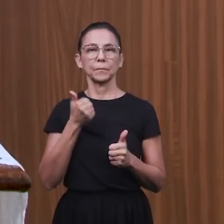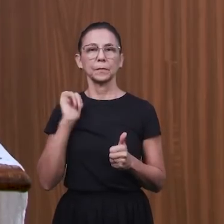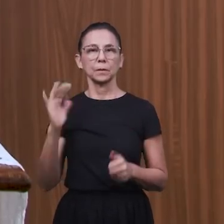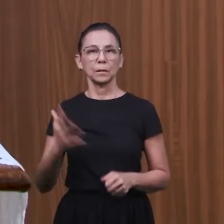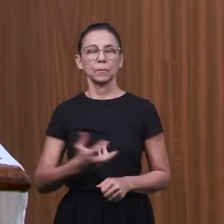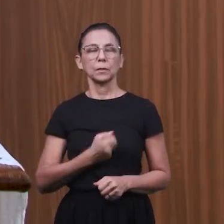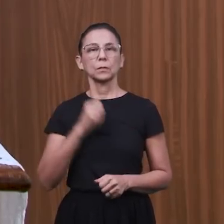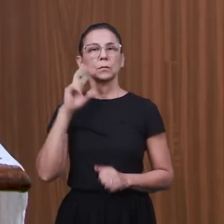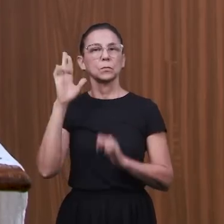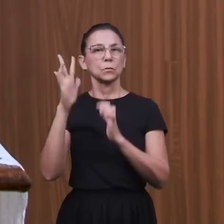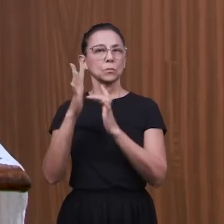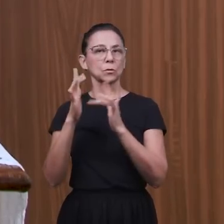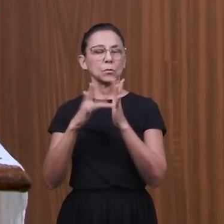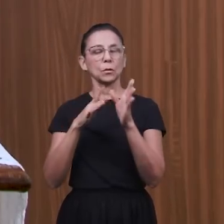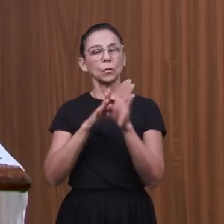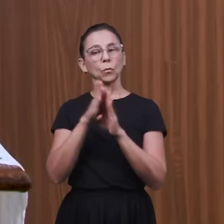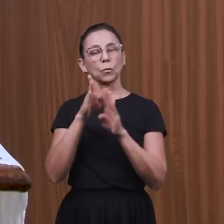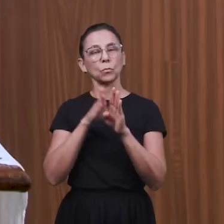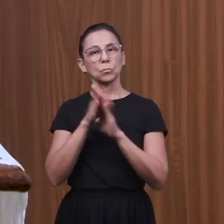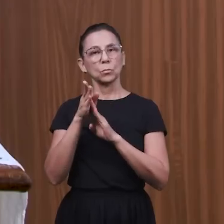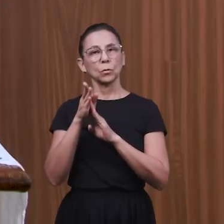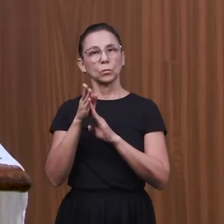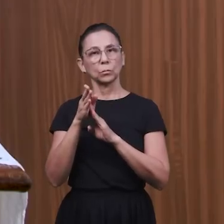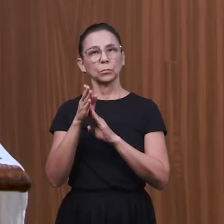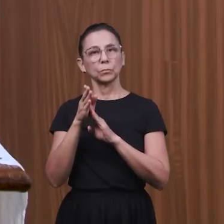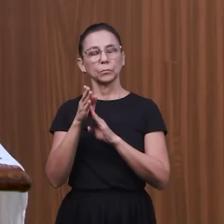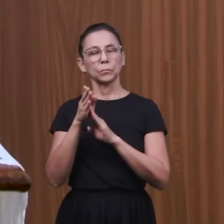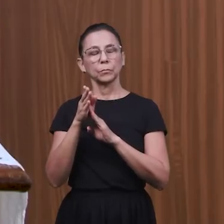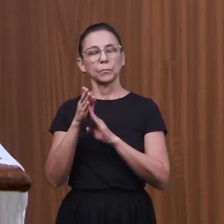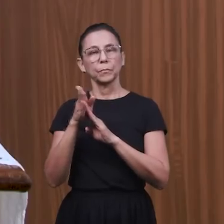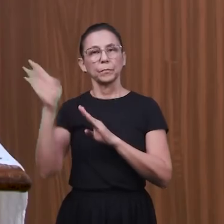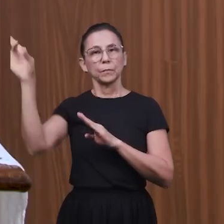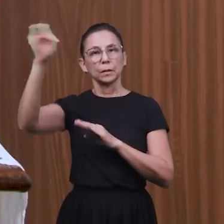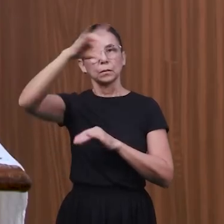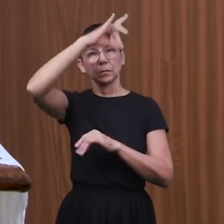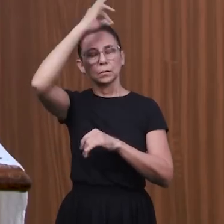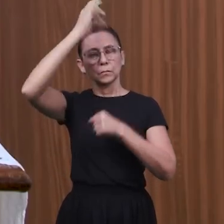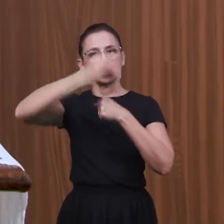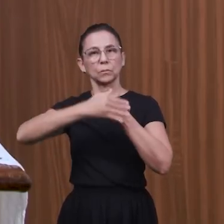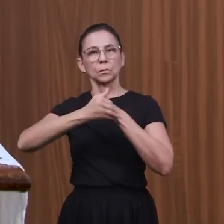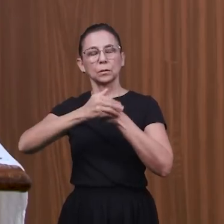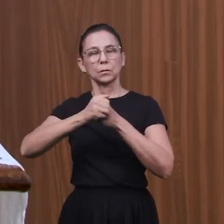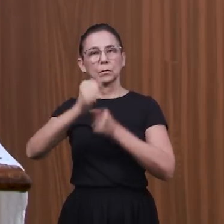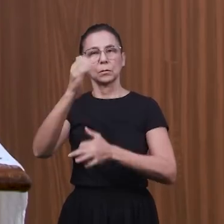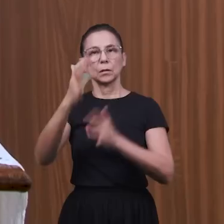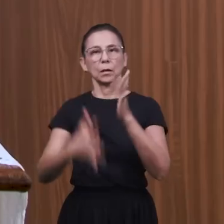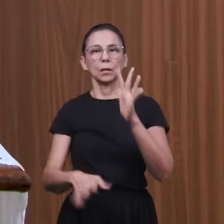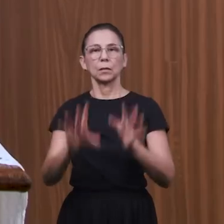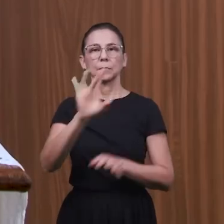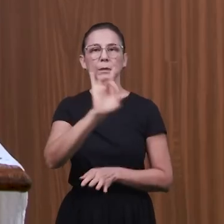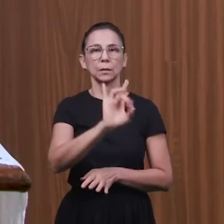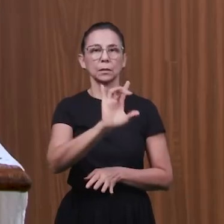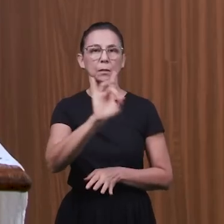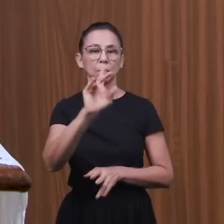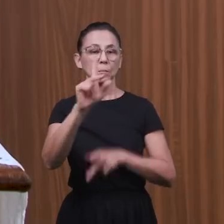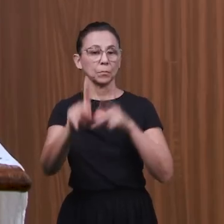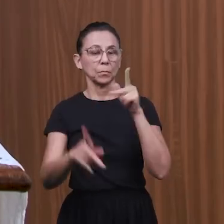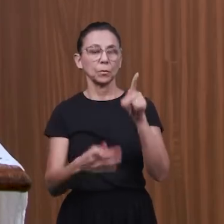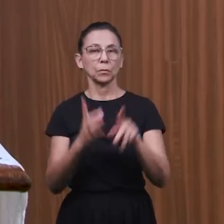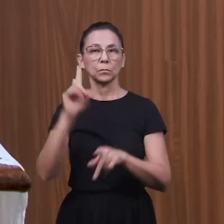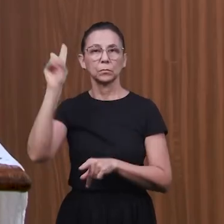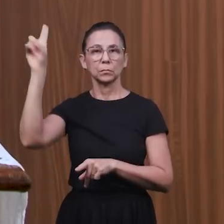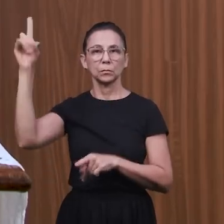a instrução, a direção e o consolo do Espírito Santo de Deus seja com cada um de vós, com todo o povo de